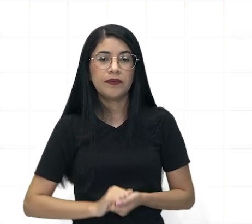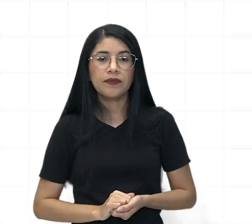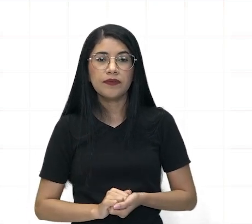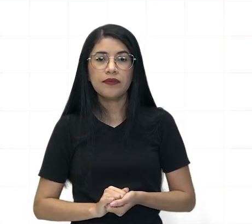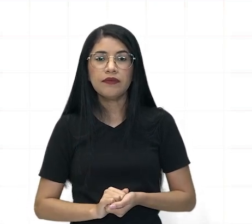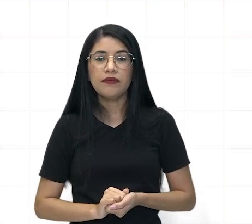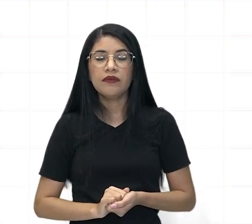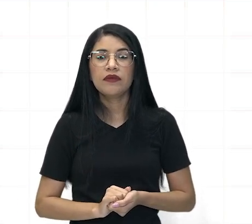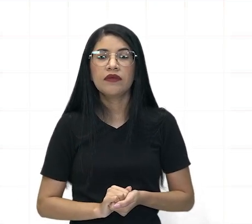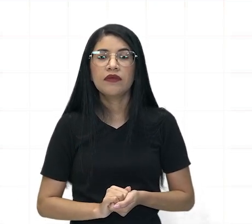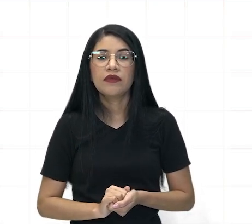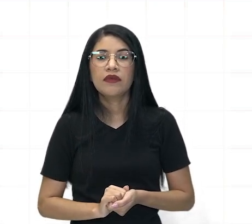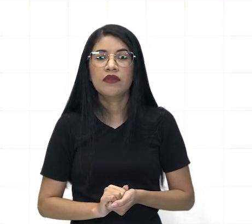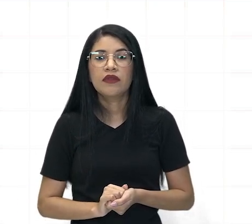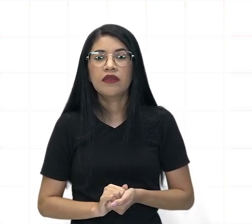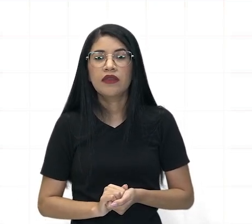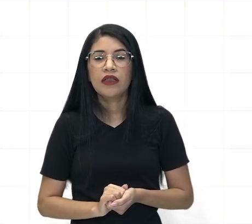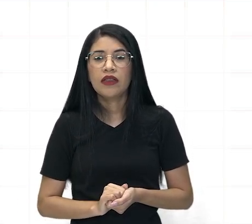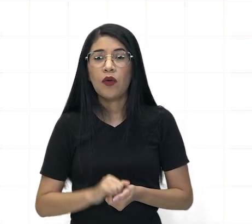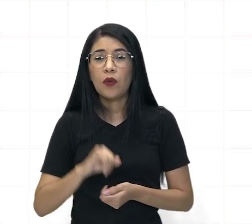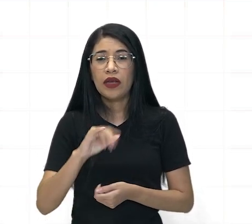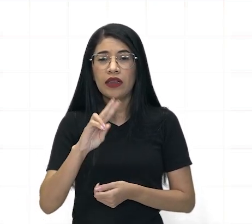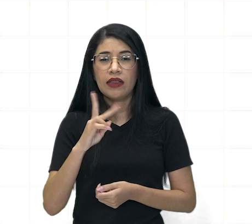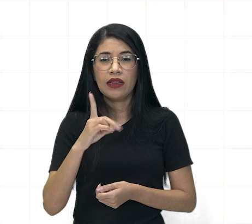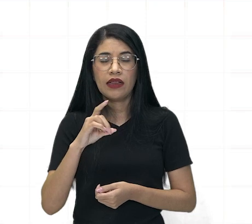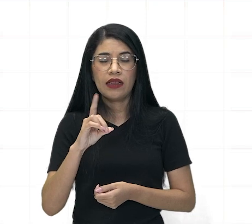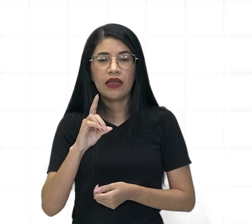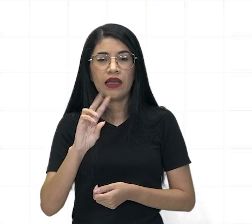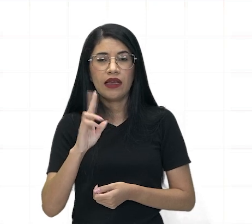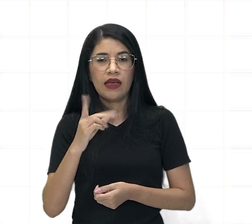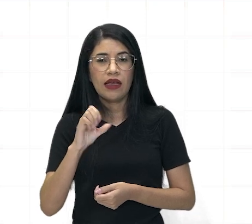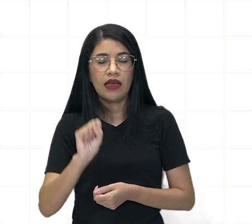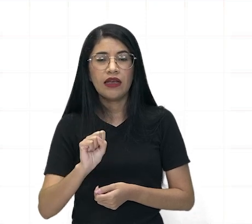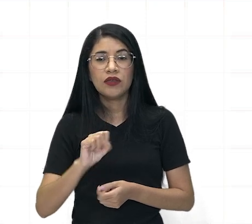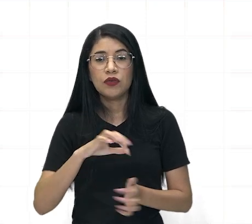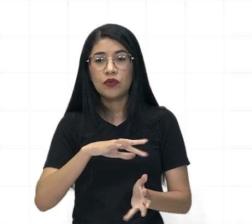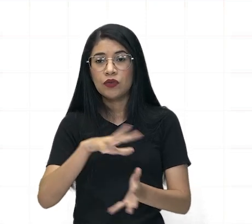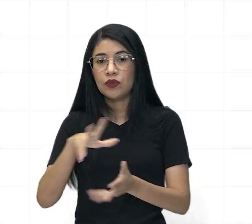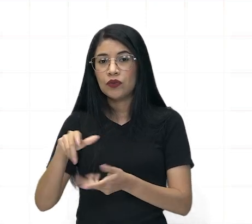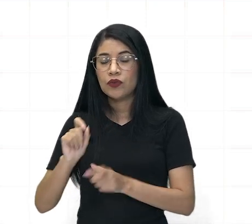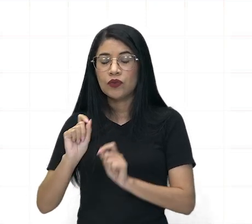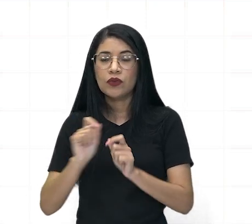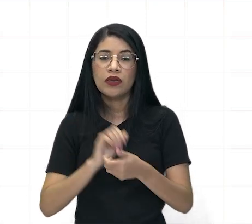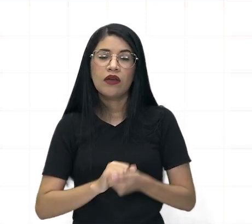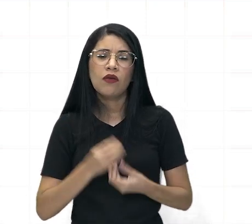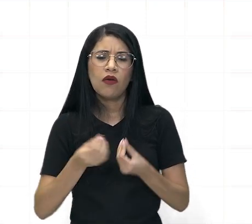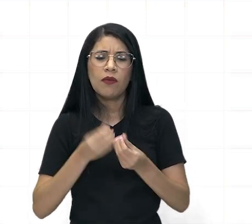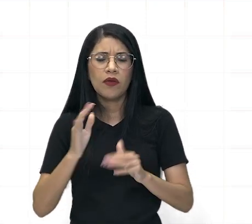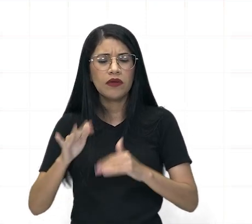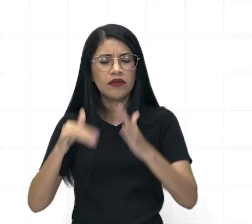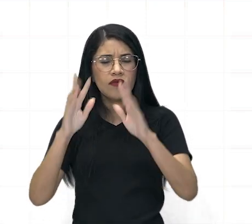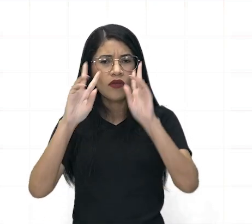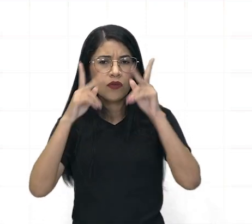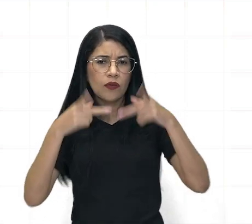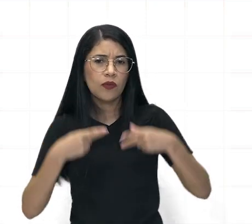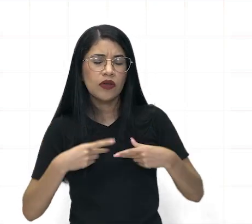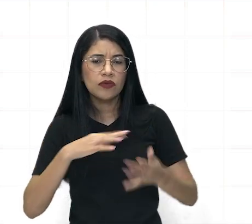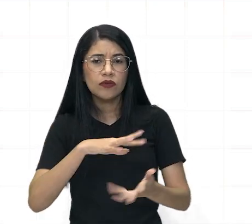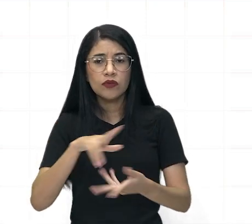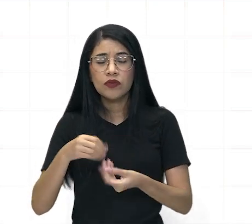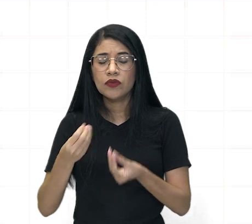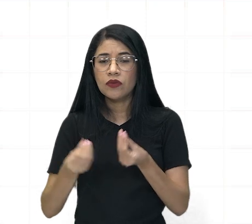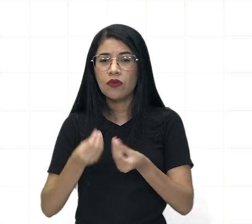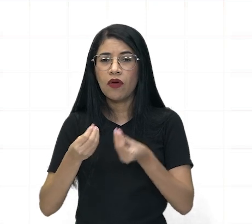os maiores IDHs, que são sobre desenvolvimento humano que nós temos no mundo, né, o Índice